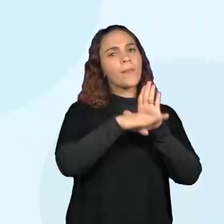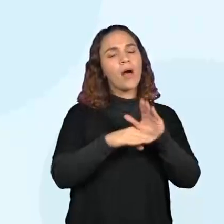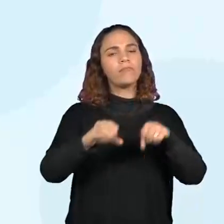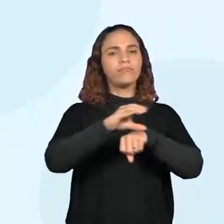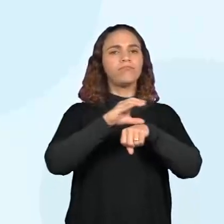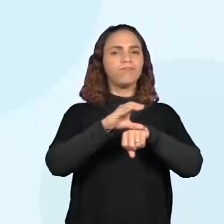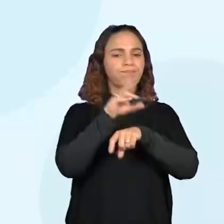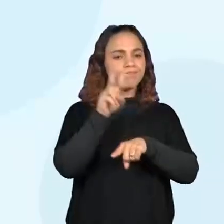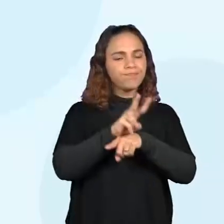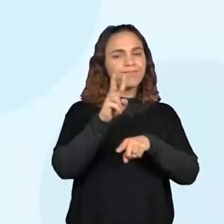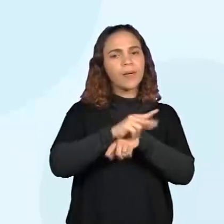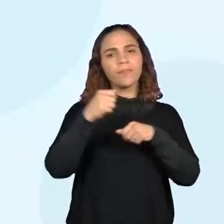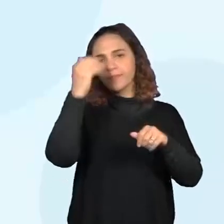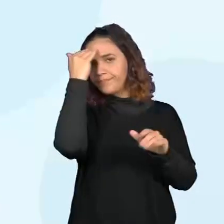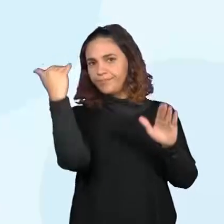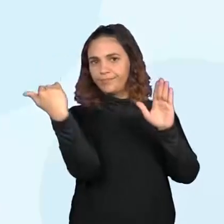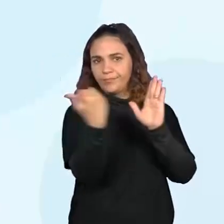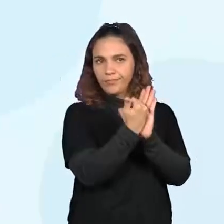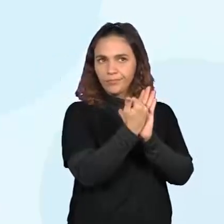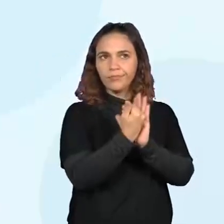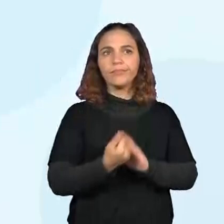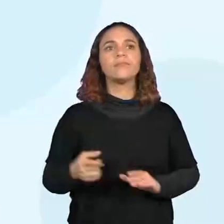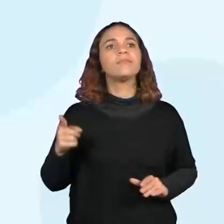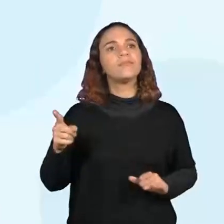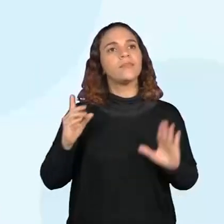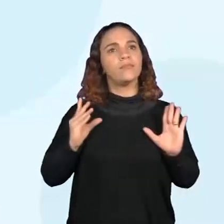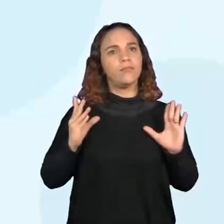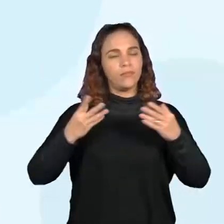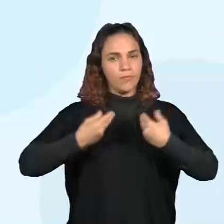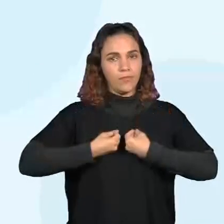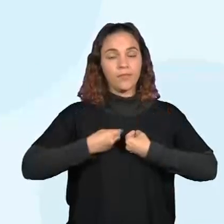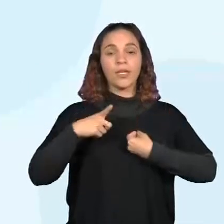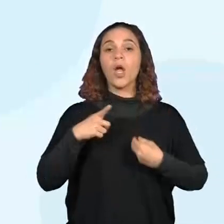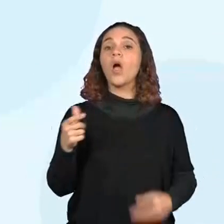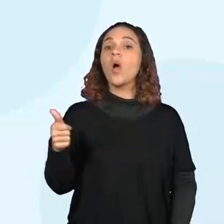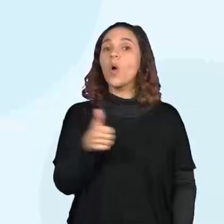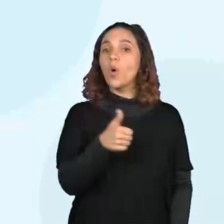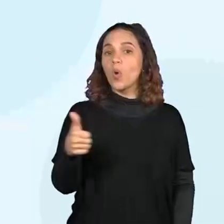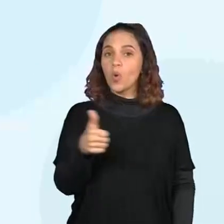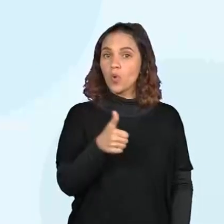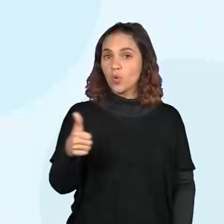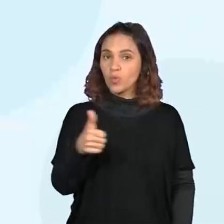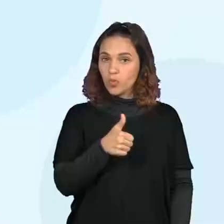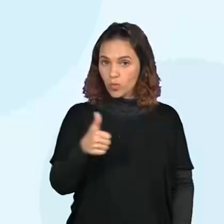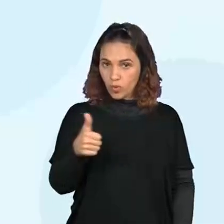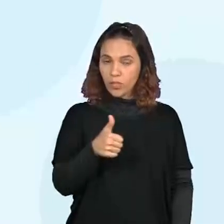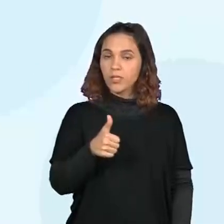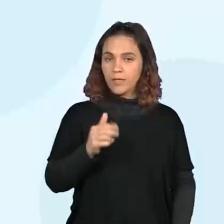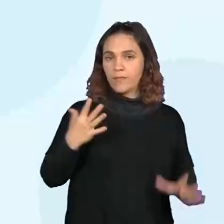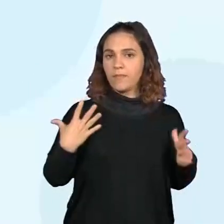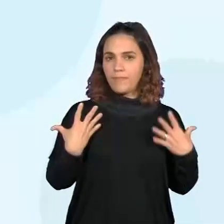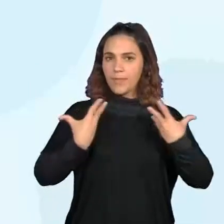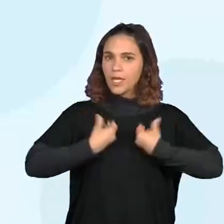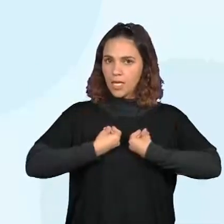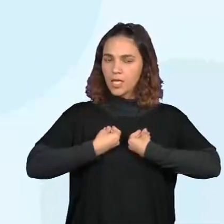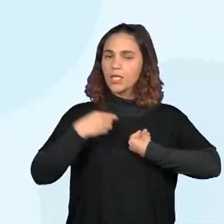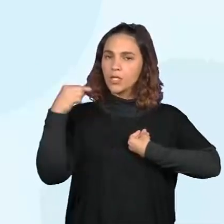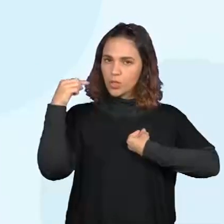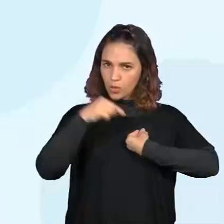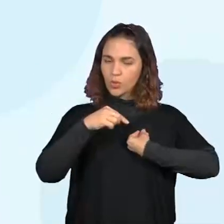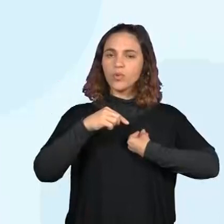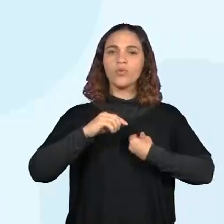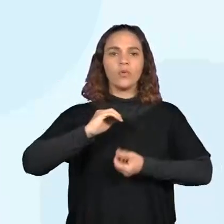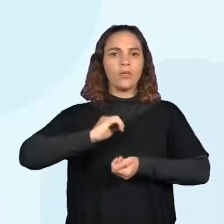Poder Judiciário. O STF é composto por 11 ministros que são escolhidos pelo